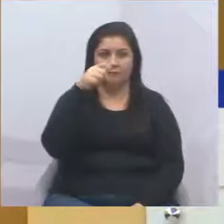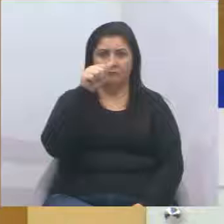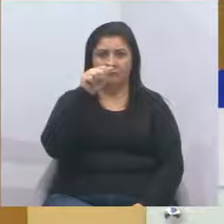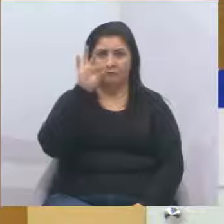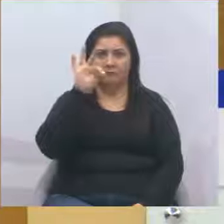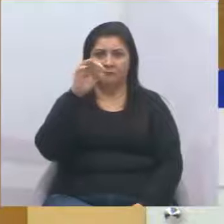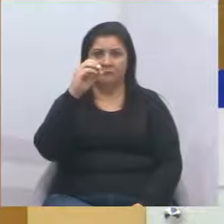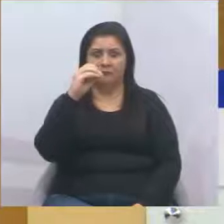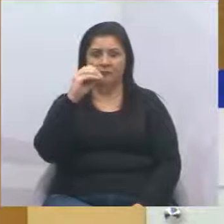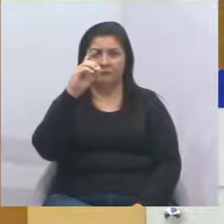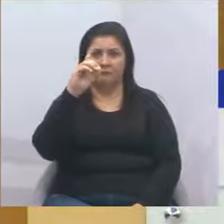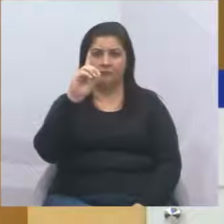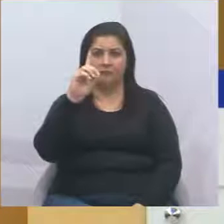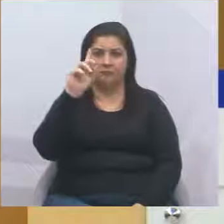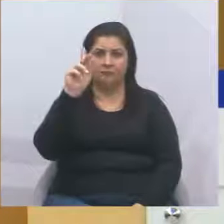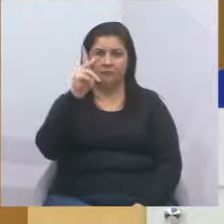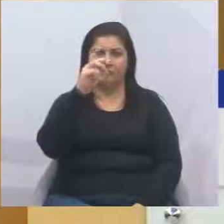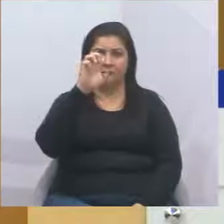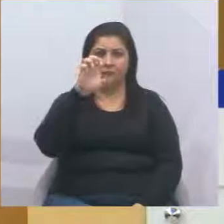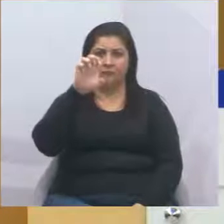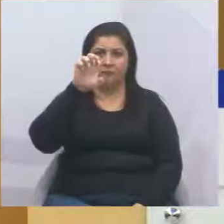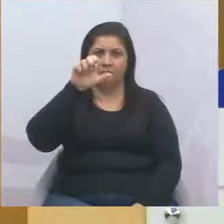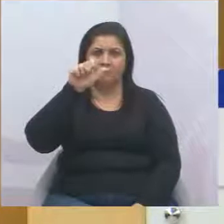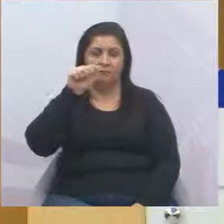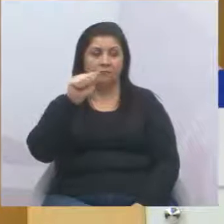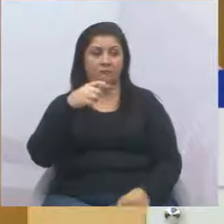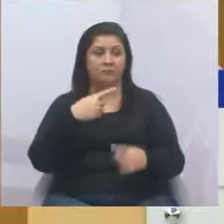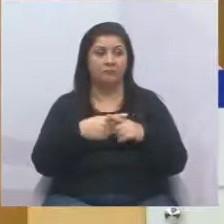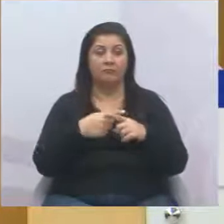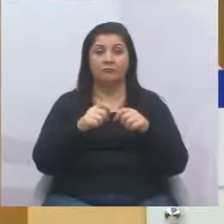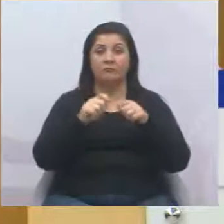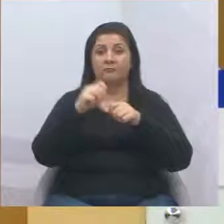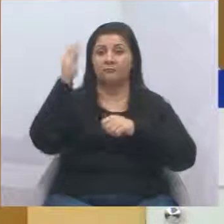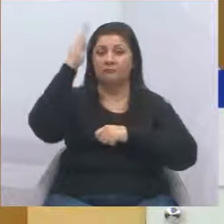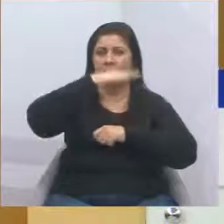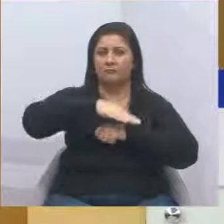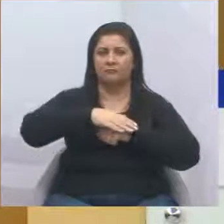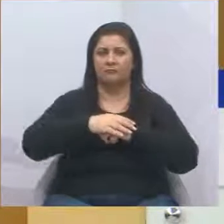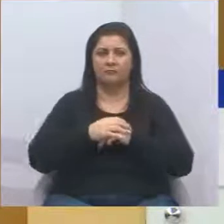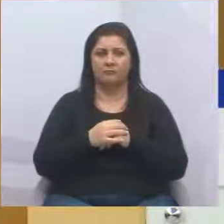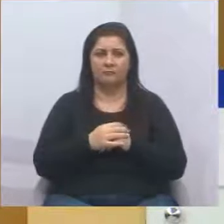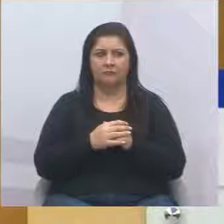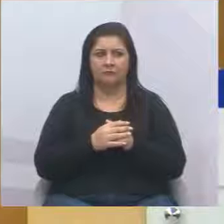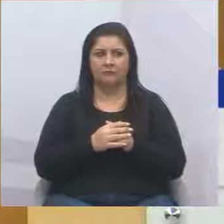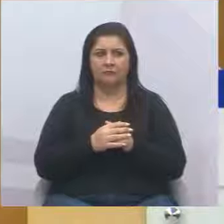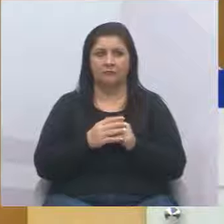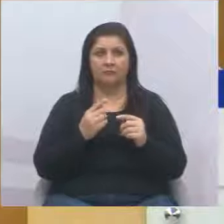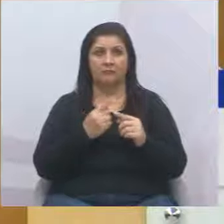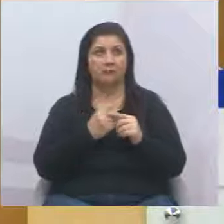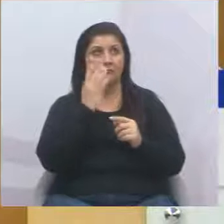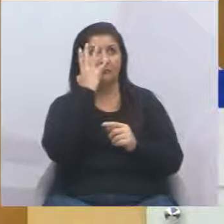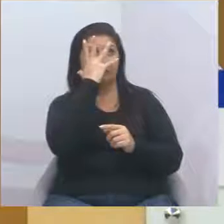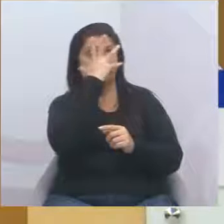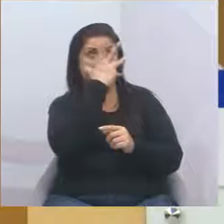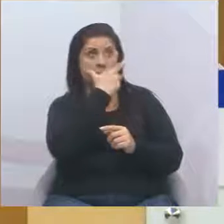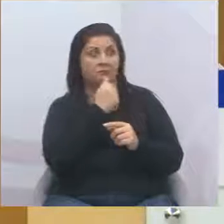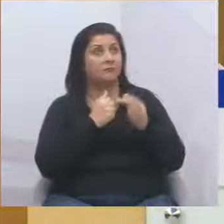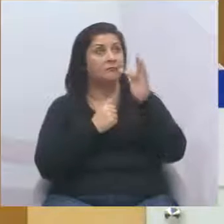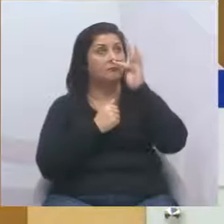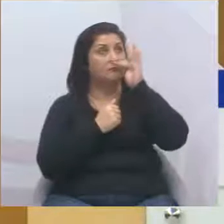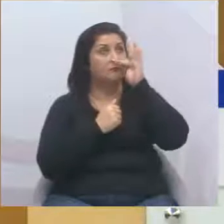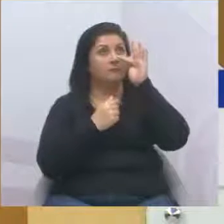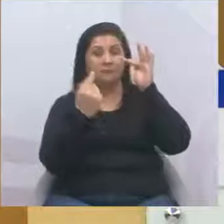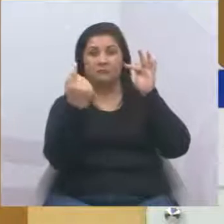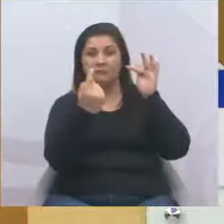de uma planta exótica e tóxica oriunda da África tropical, que pela beleza e as suas flores atraem